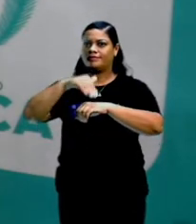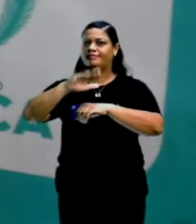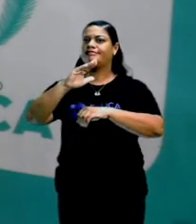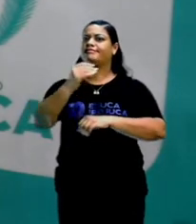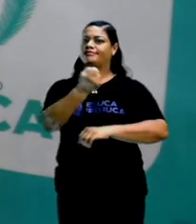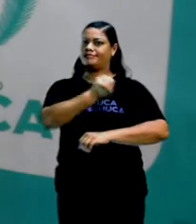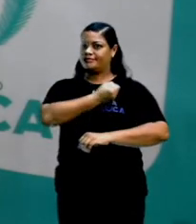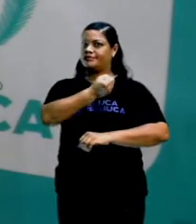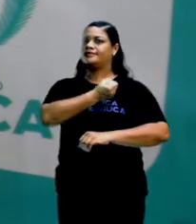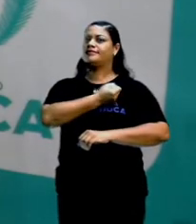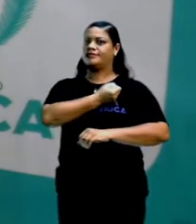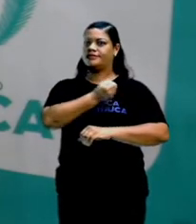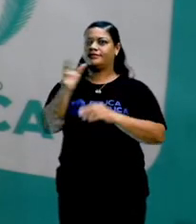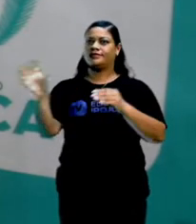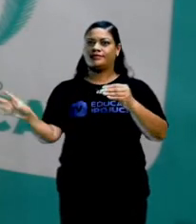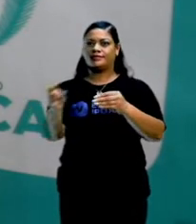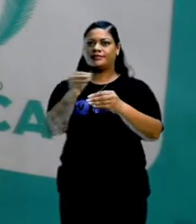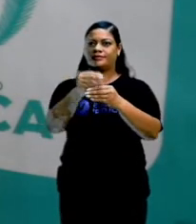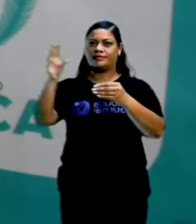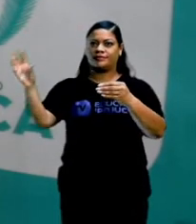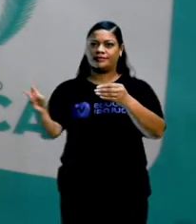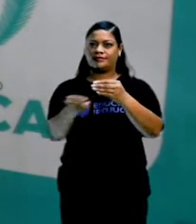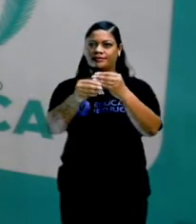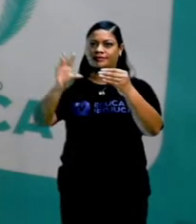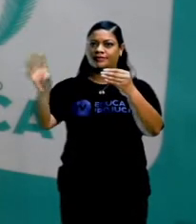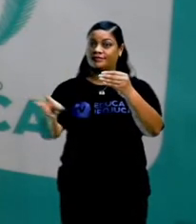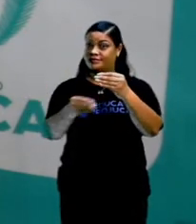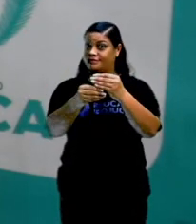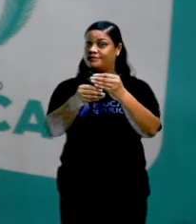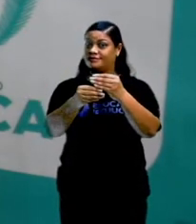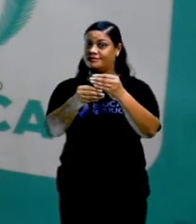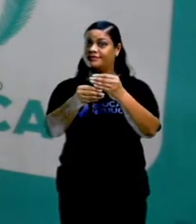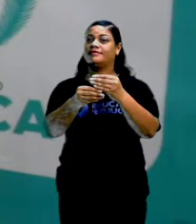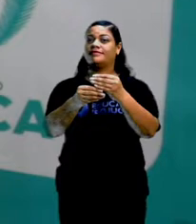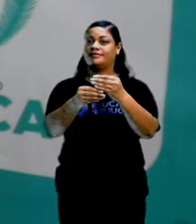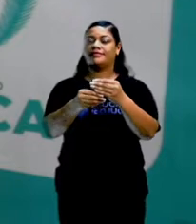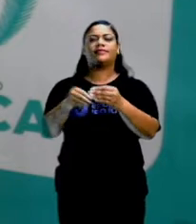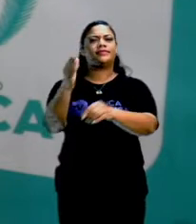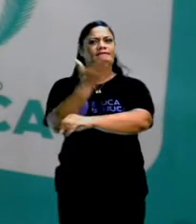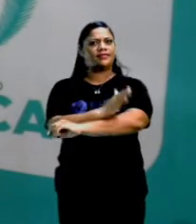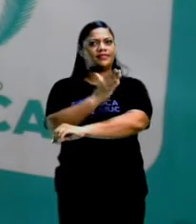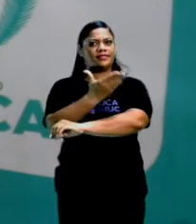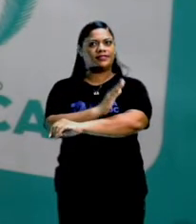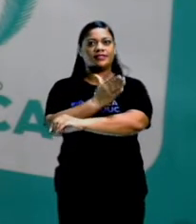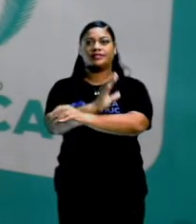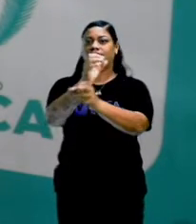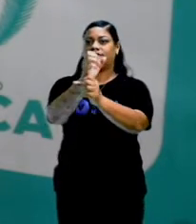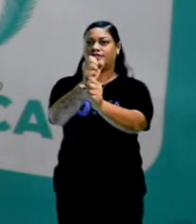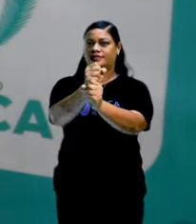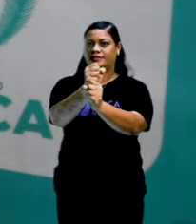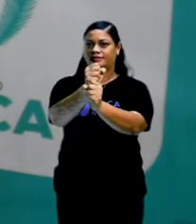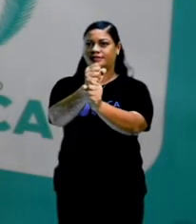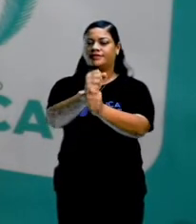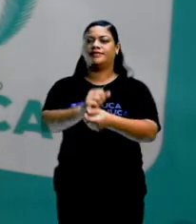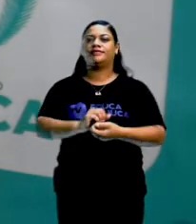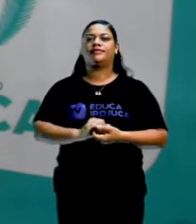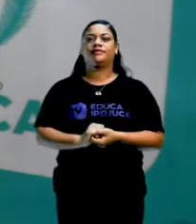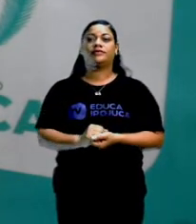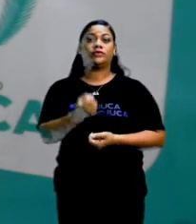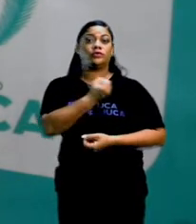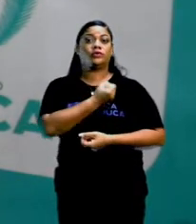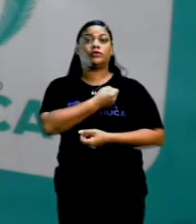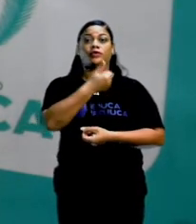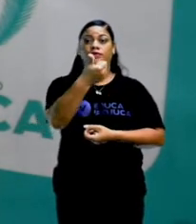valores, está adicionando. Sendo assim, a gente está praticando a adição. Temos o